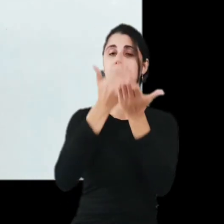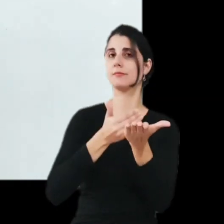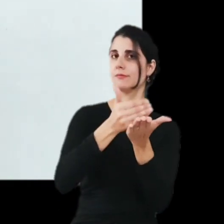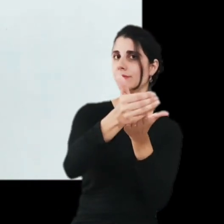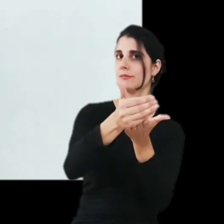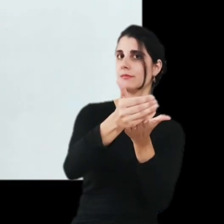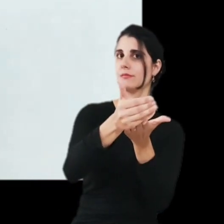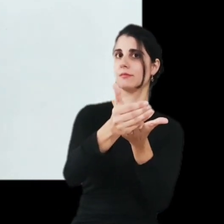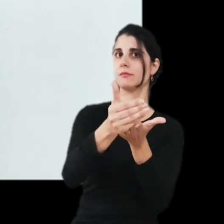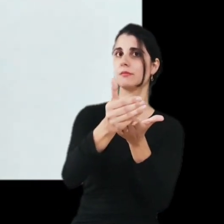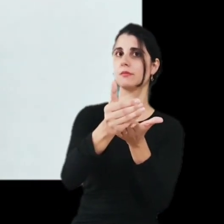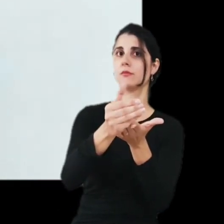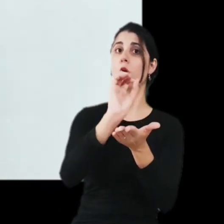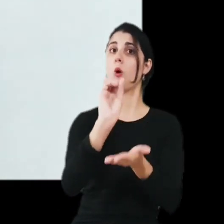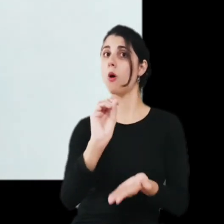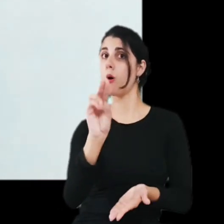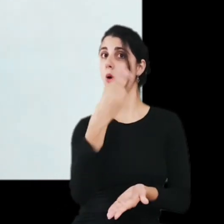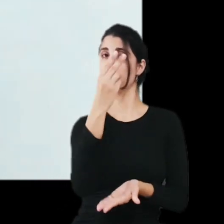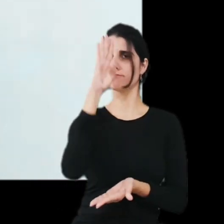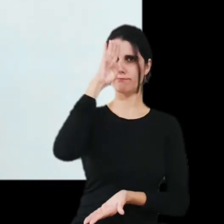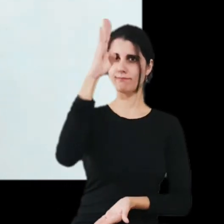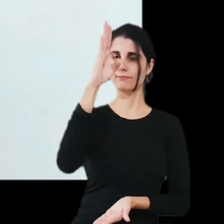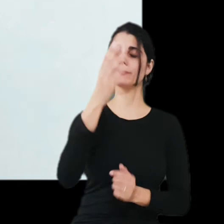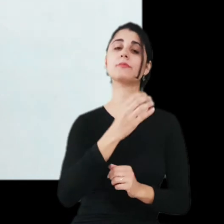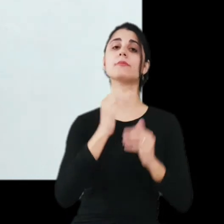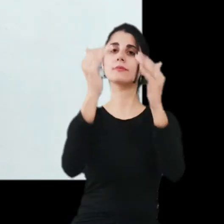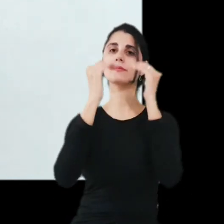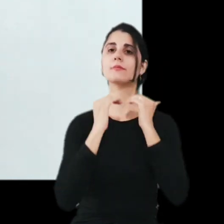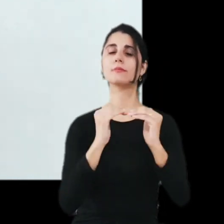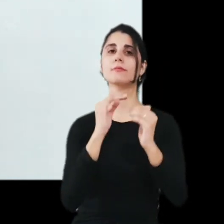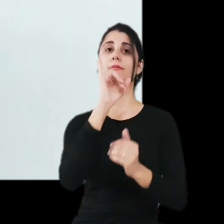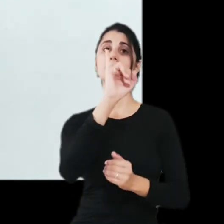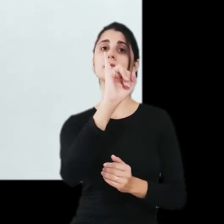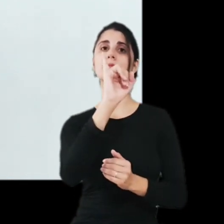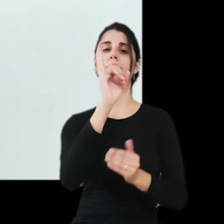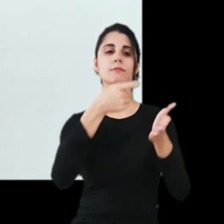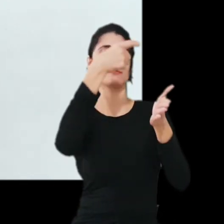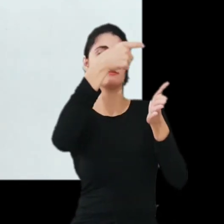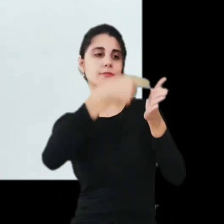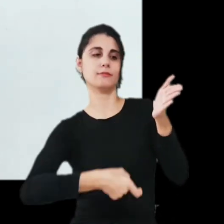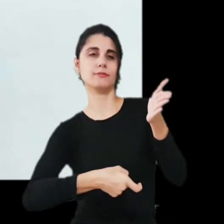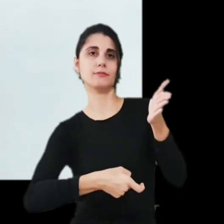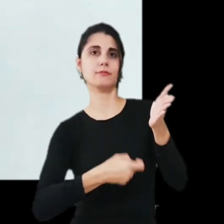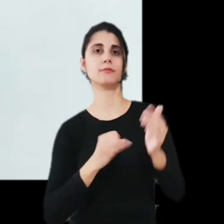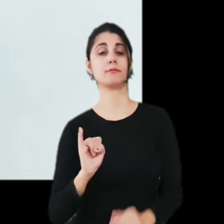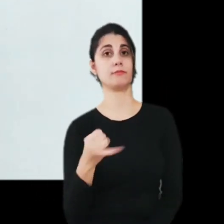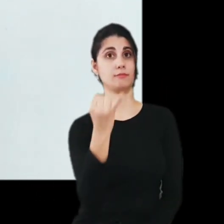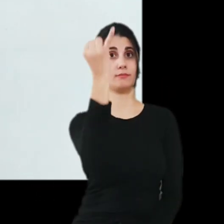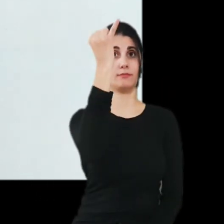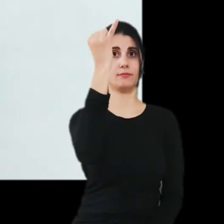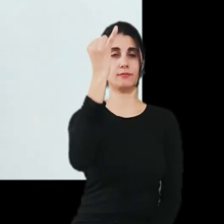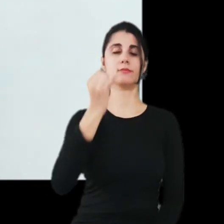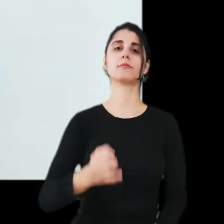ou principal. I é a taxa de juros